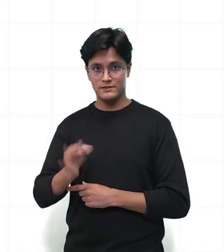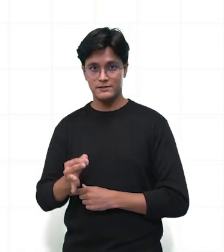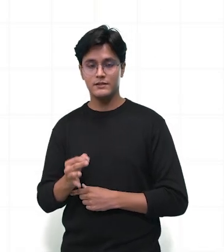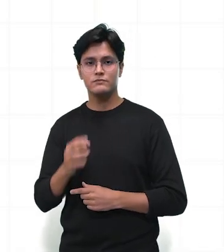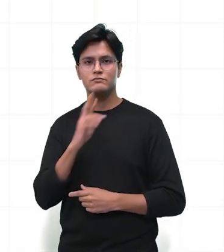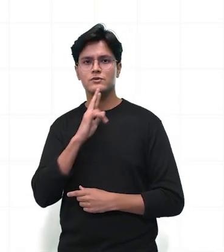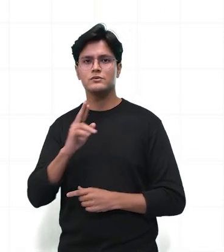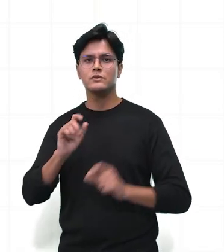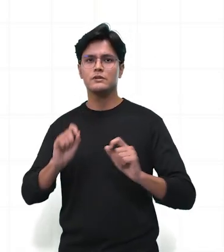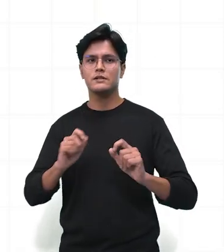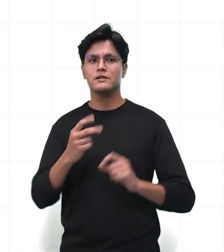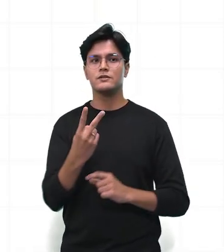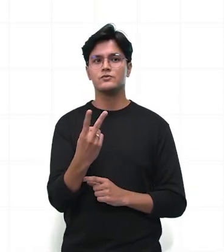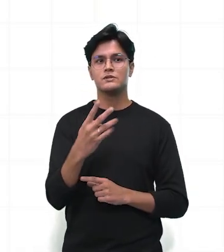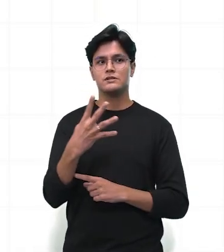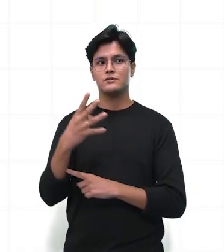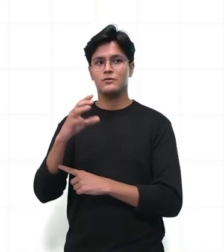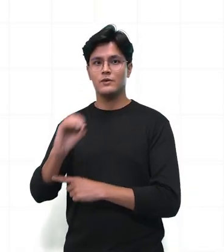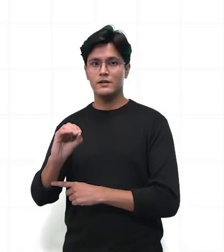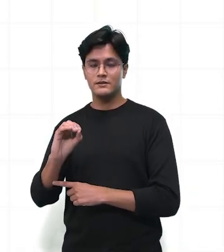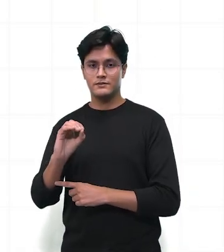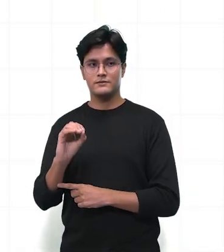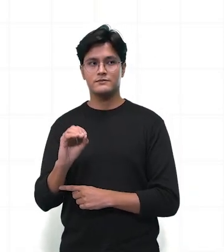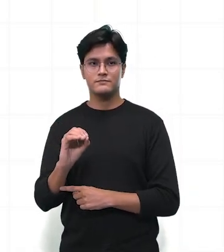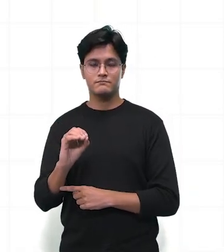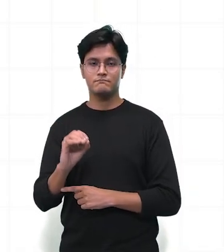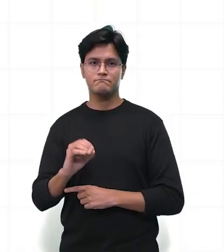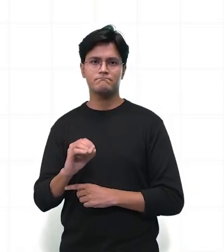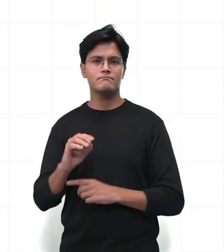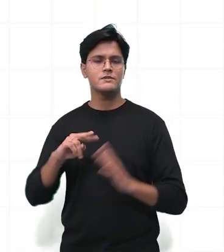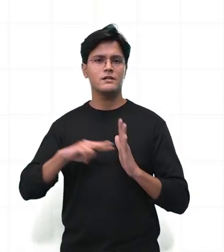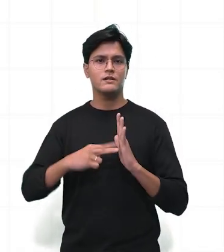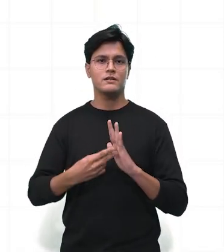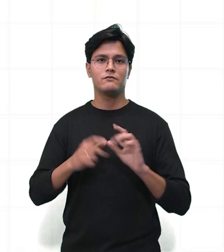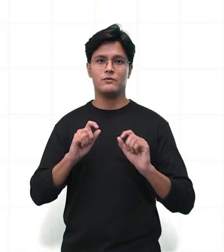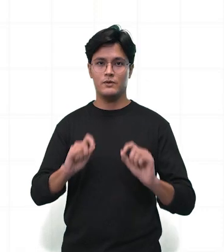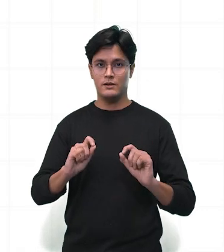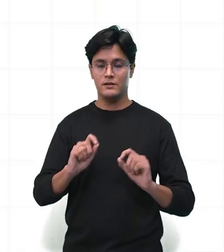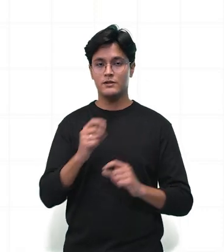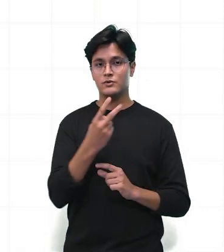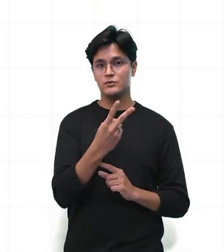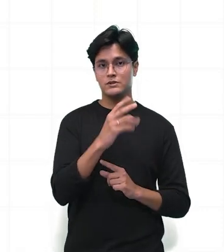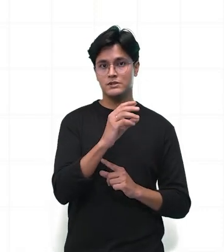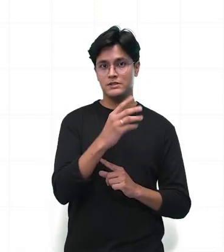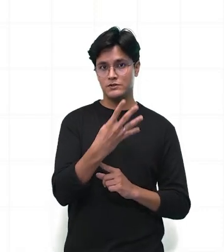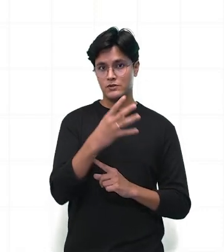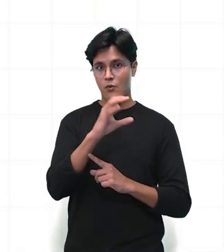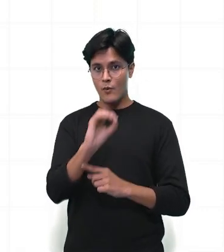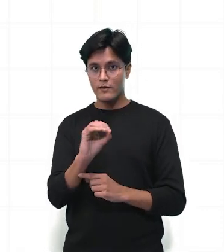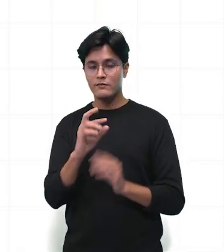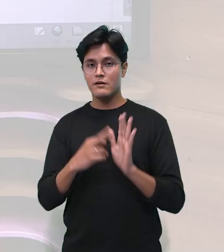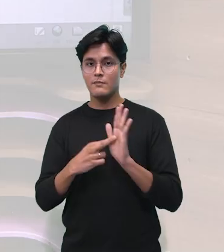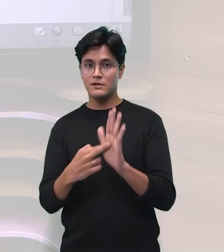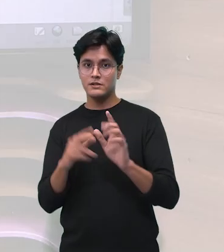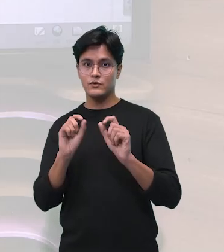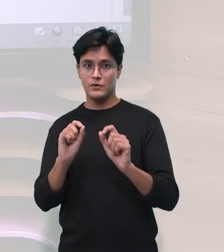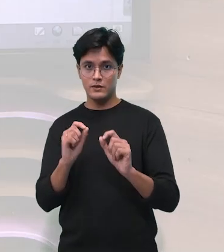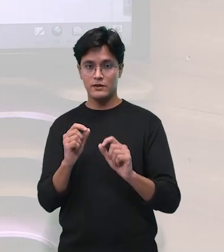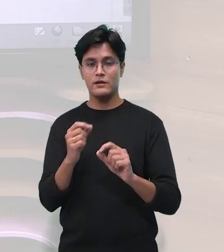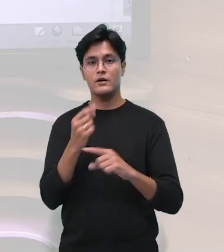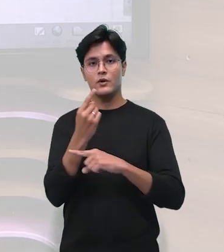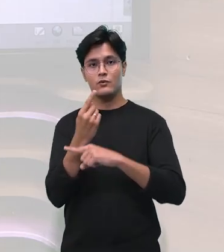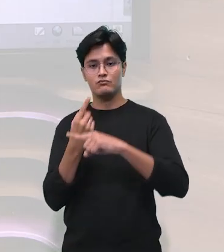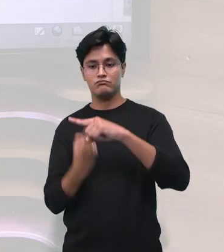240. Ou seja, 240 nada mais é que a 10ª